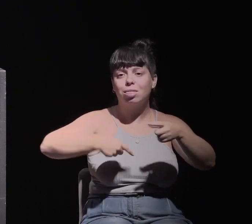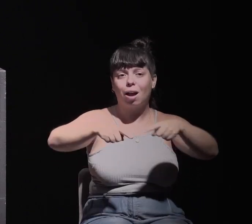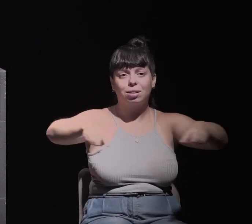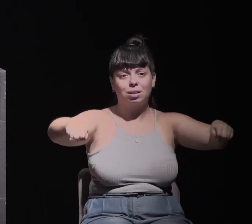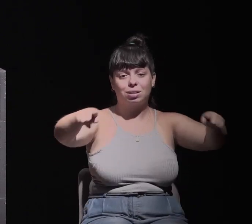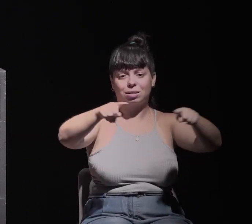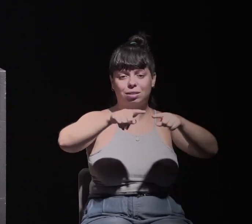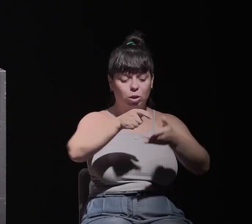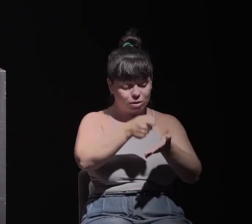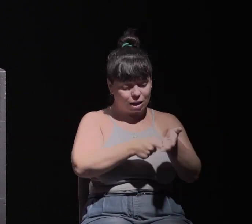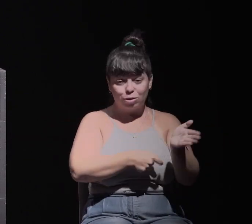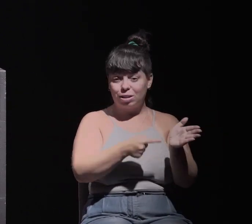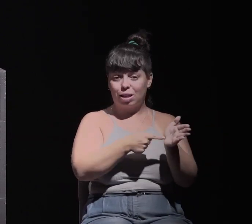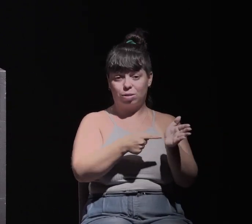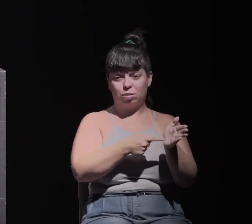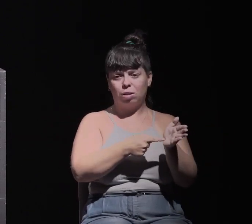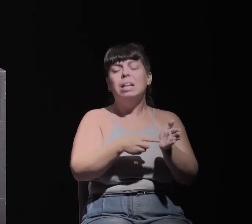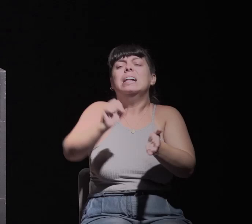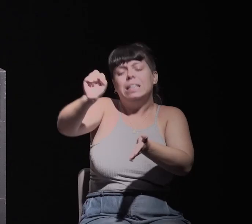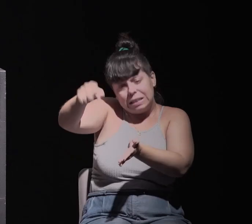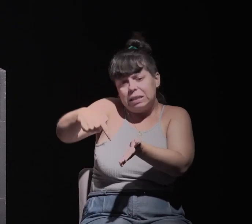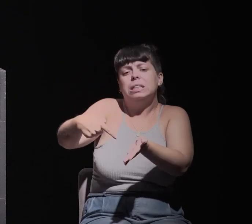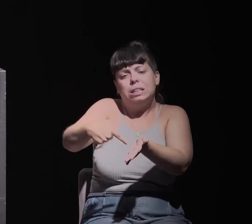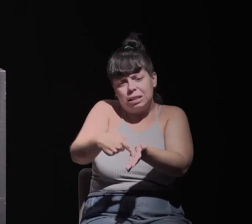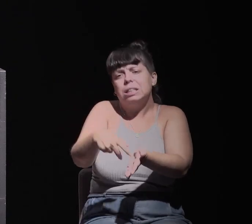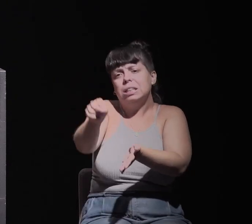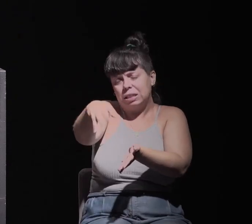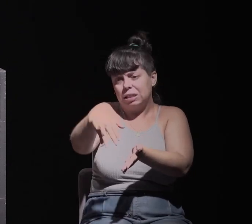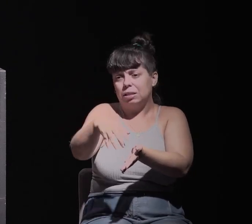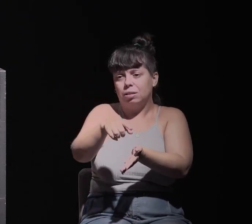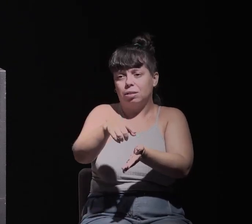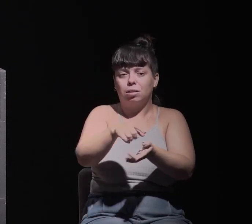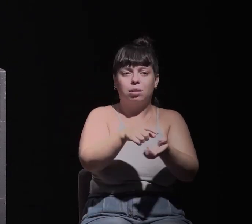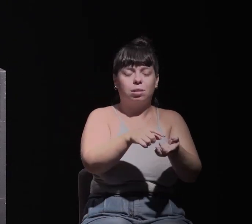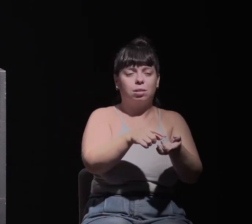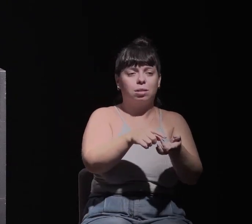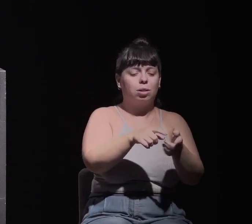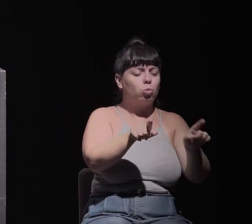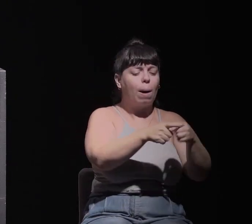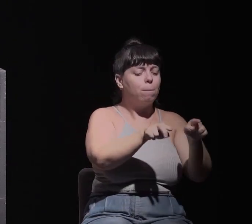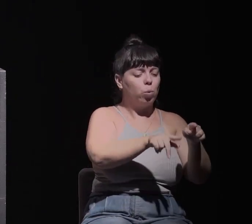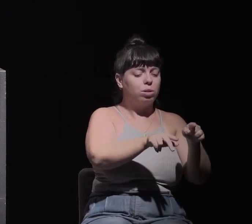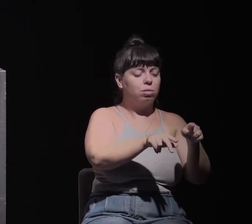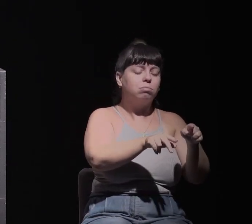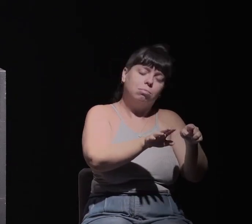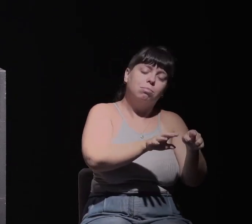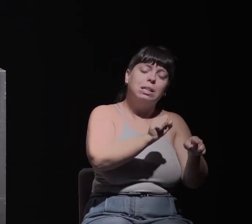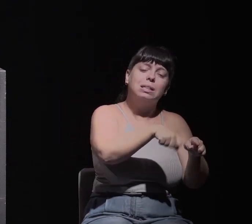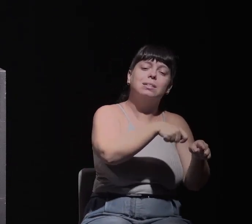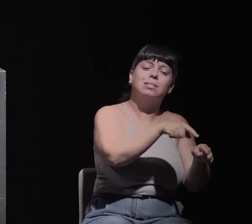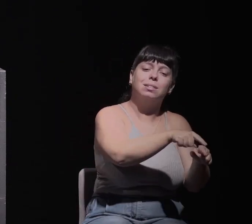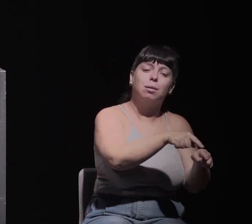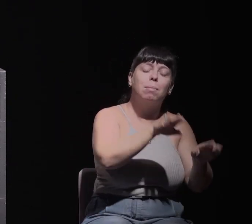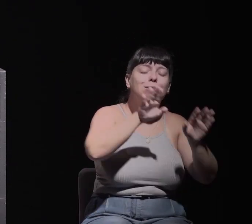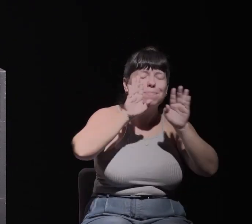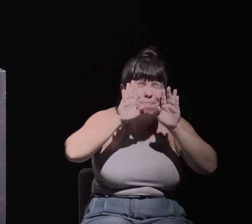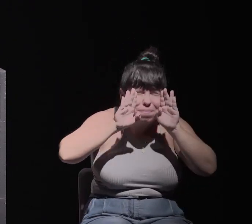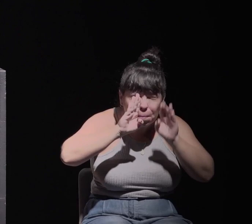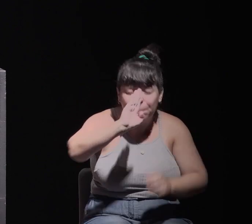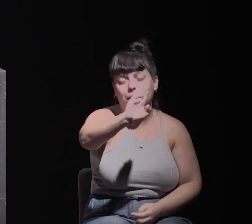Não está no texto. Está no texto também. Não está na música. Está na música também. Mas está, sobretudo, no